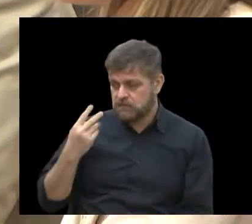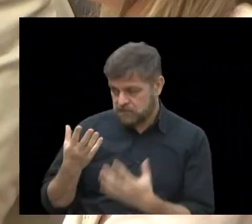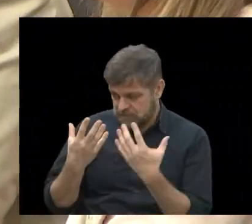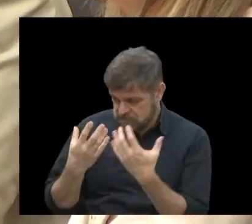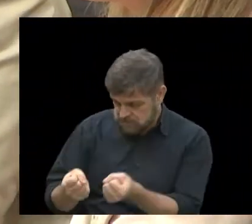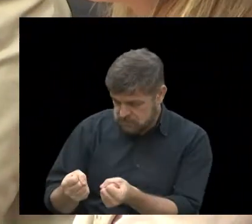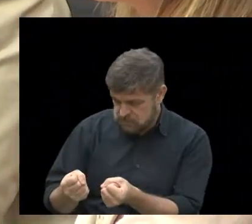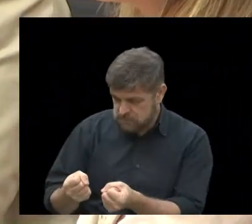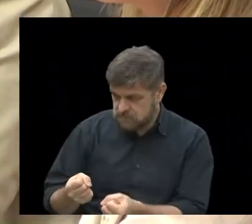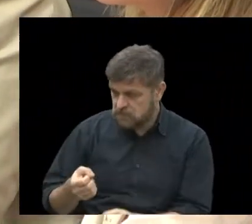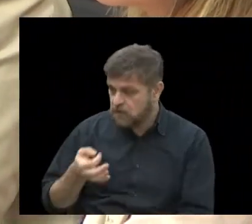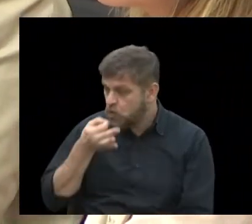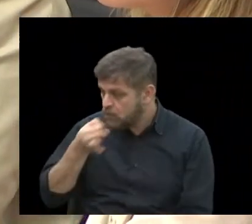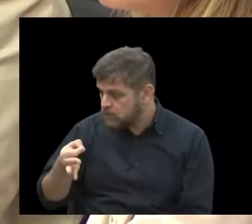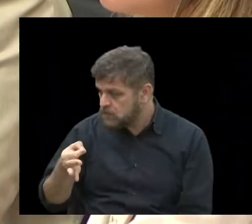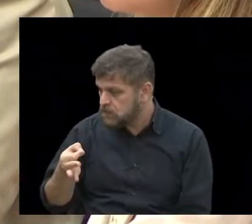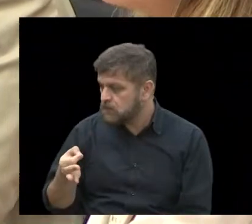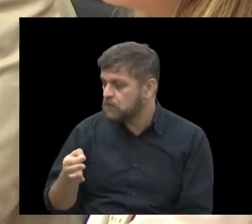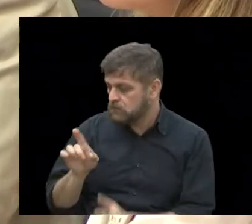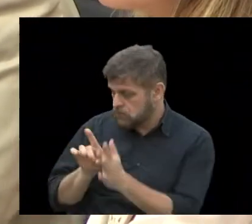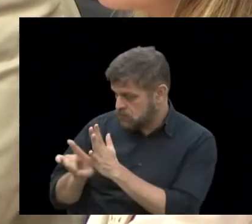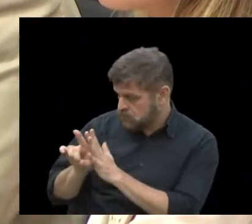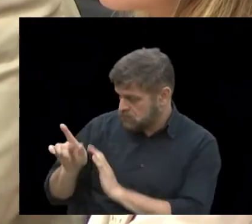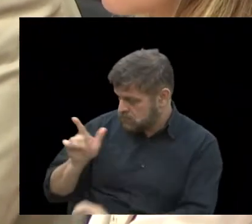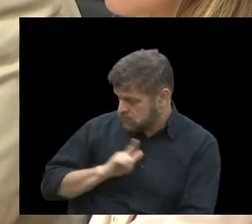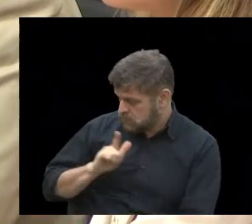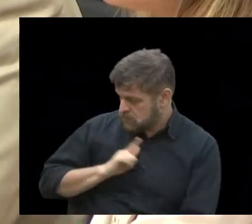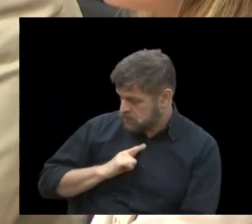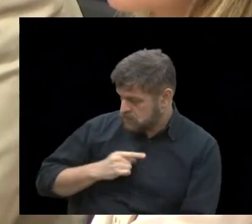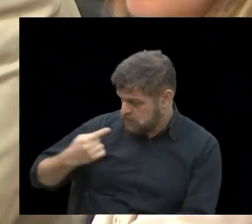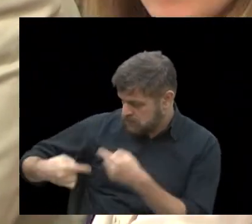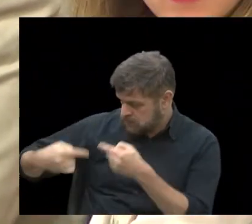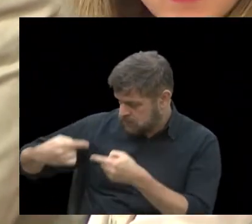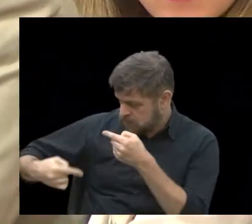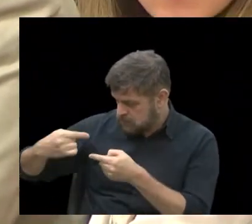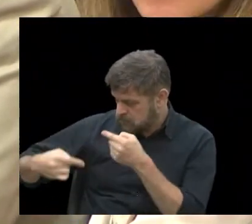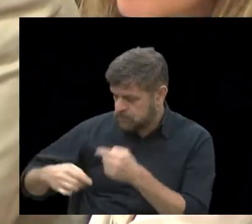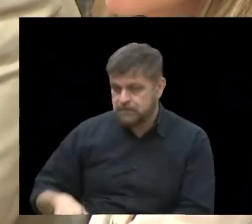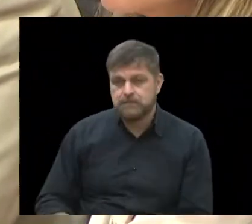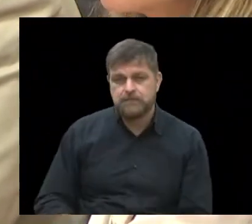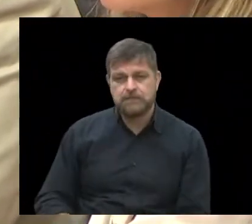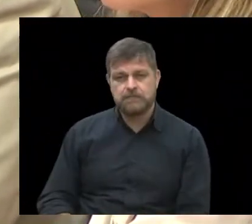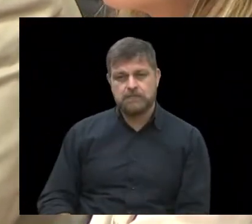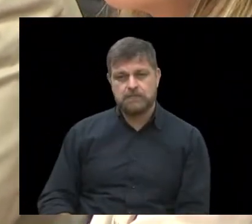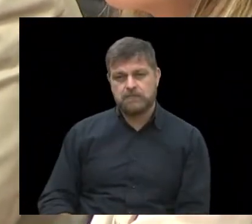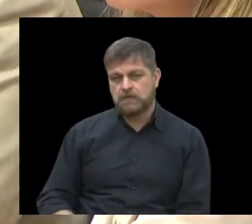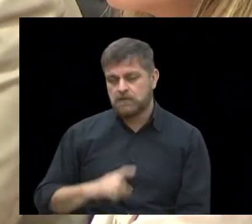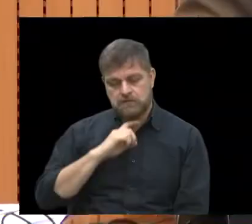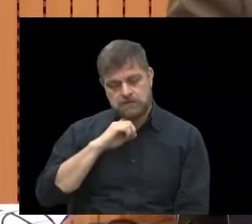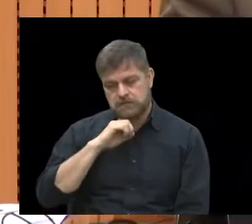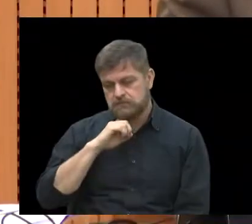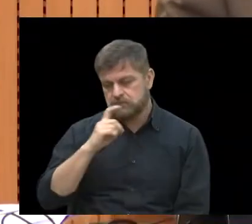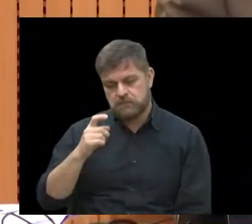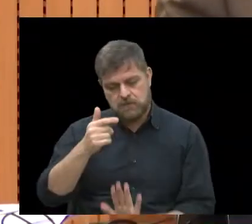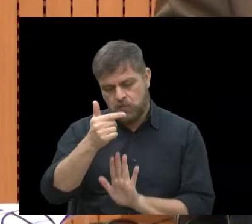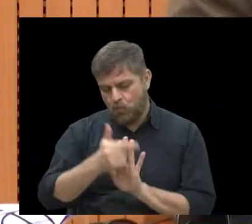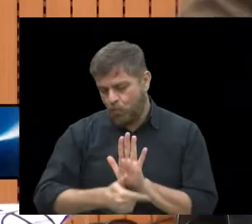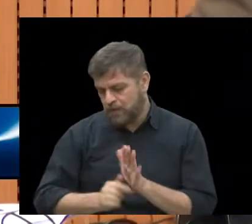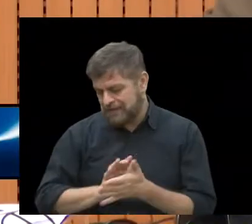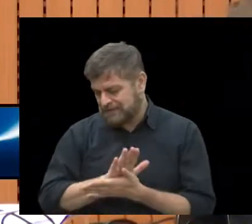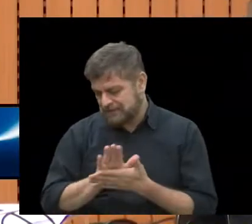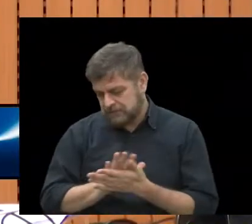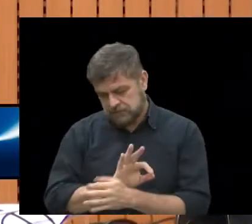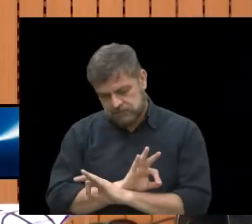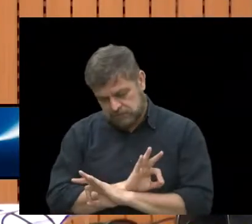ela entra em discussão. Eu pergunto ao vereador Campos Filho se há algum vereador interessado em discutir a moção. Não, senhor presidente,